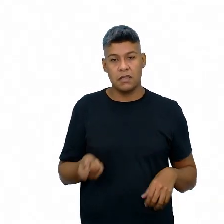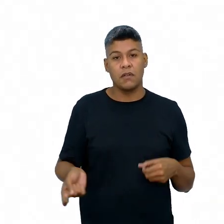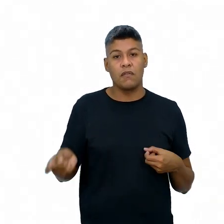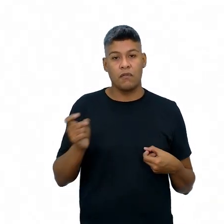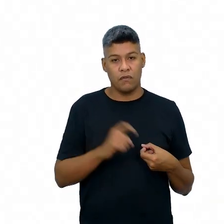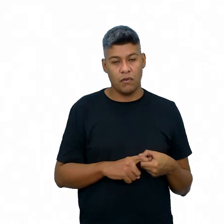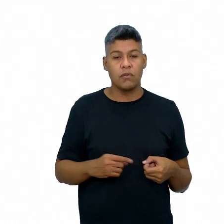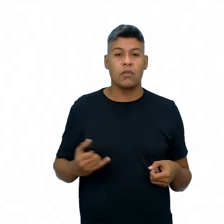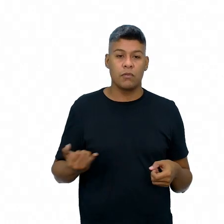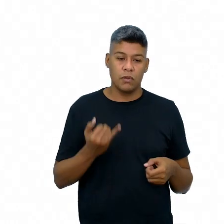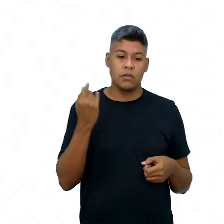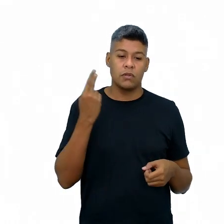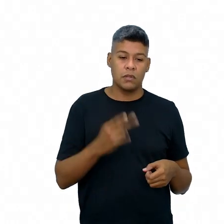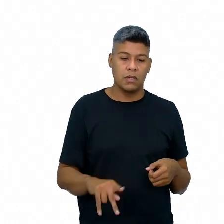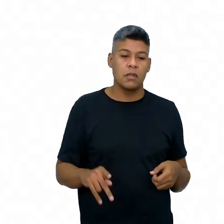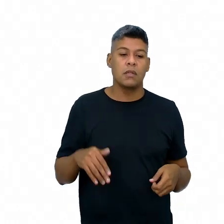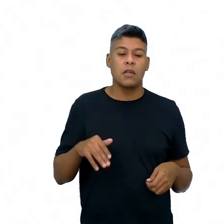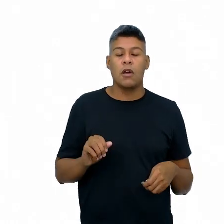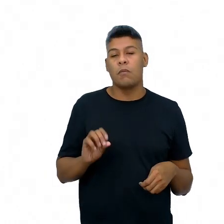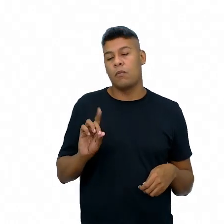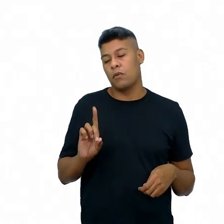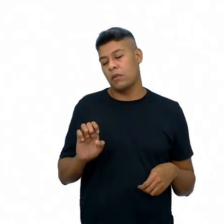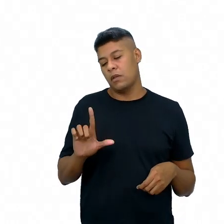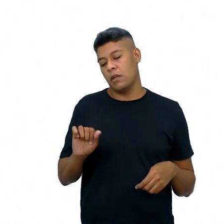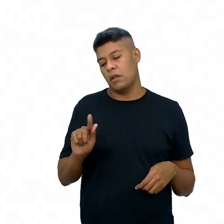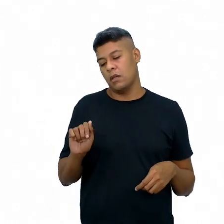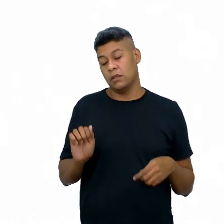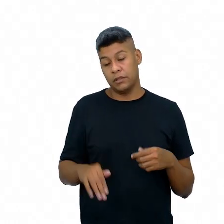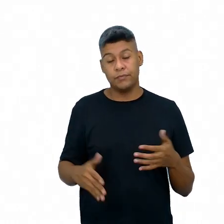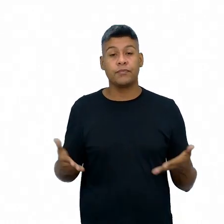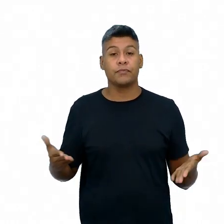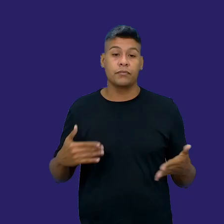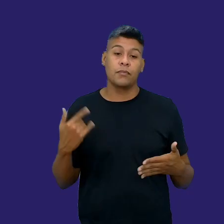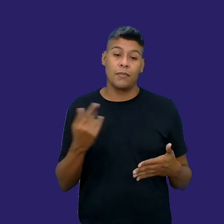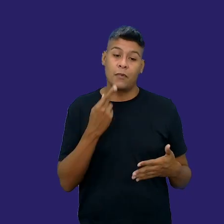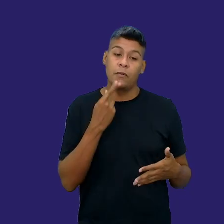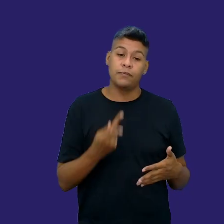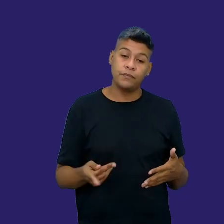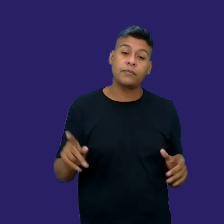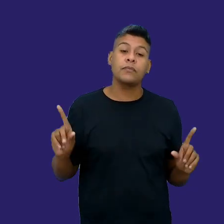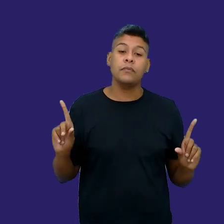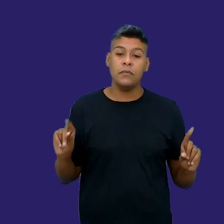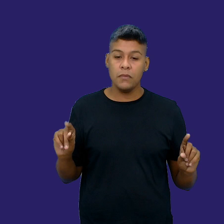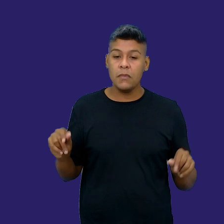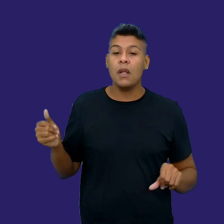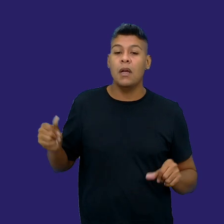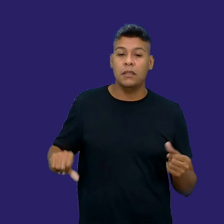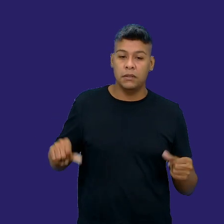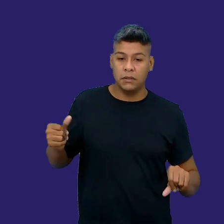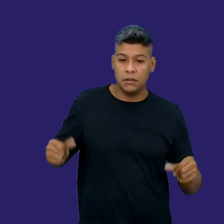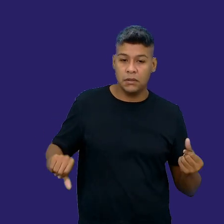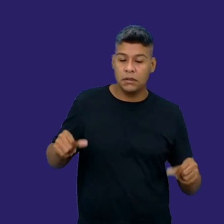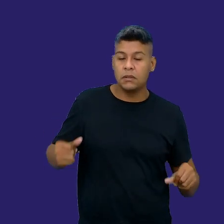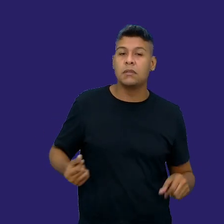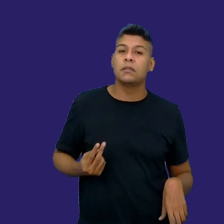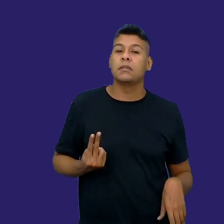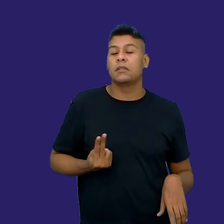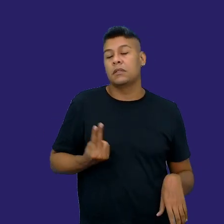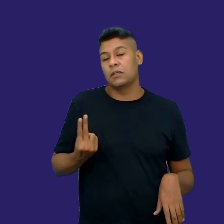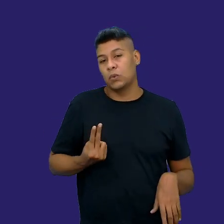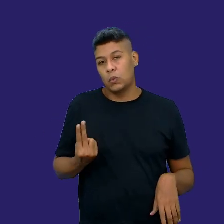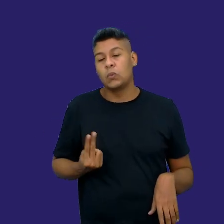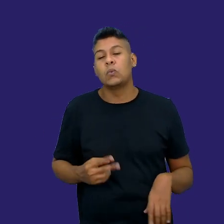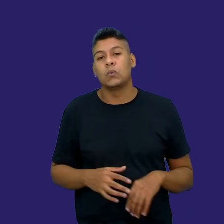a importância dessa modelagem matemática, e agora nós vamos falar sobre o nosso segundo